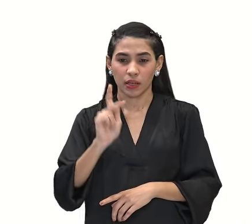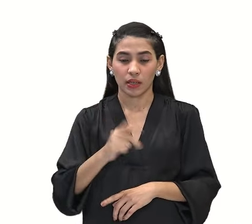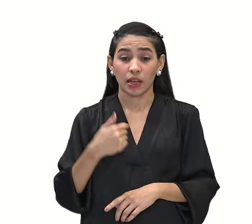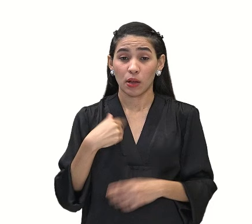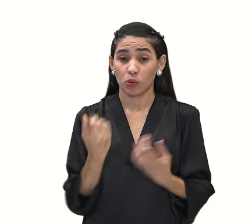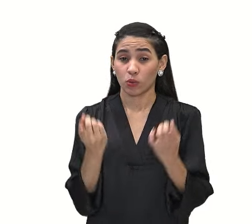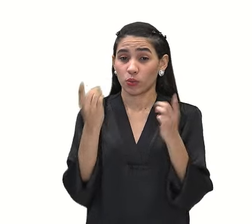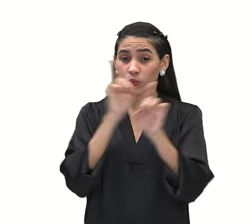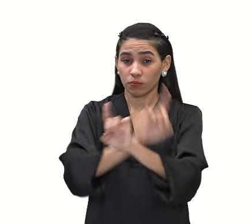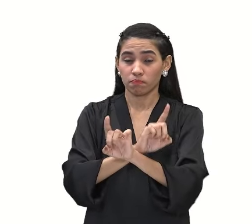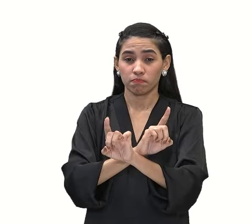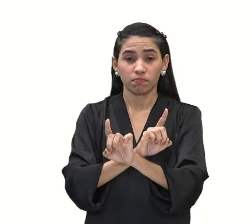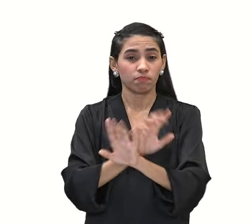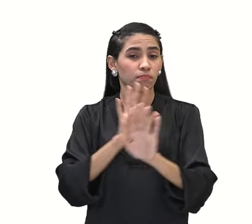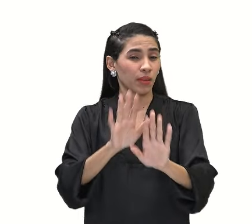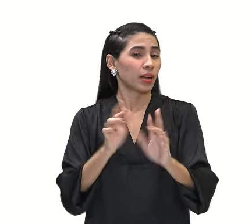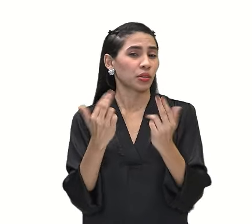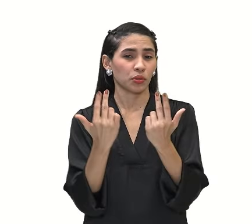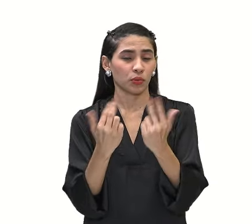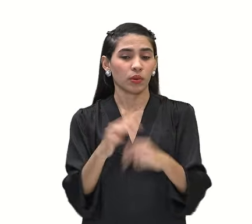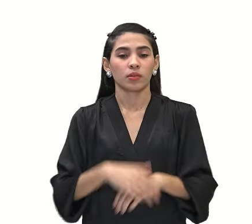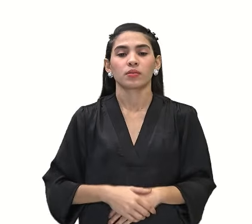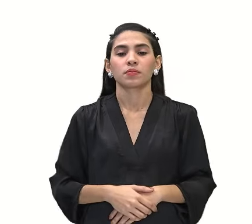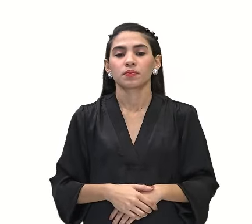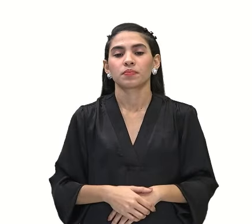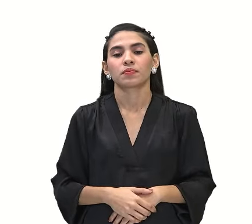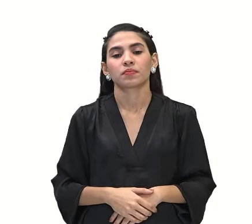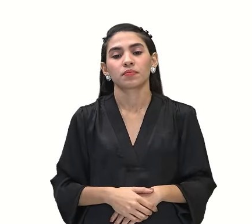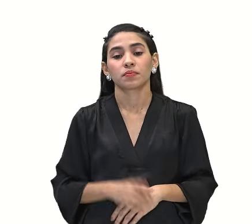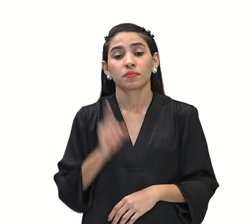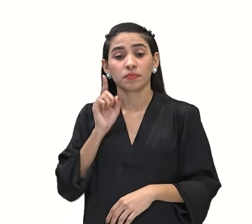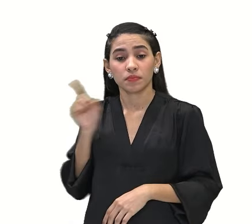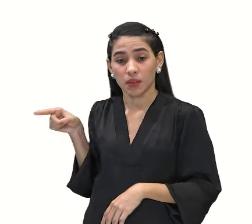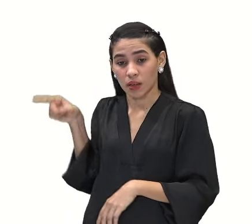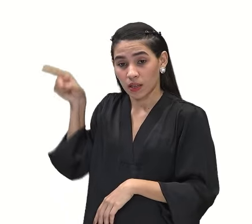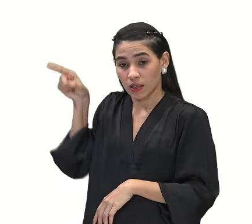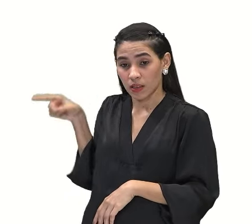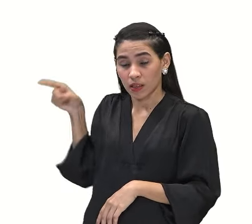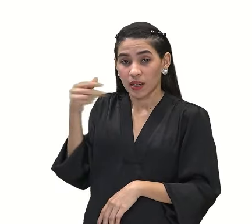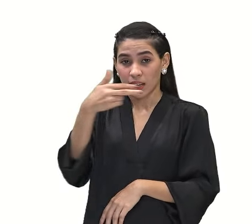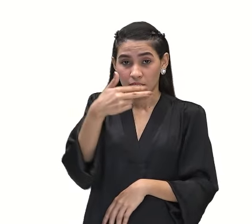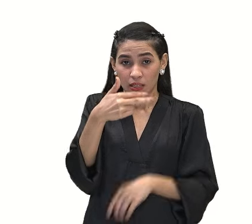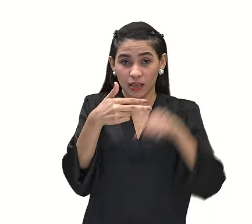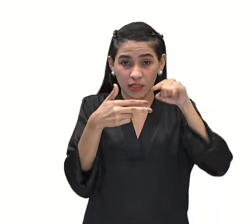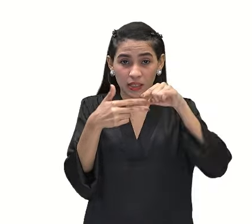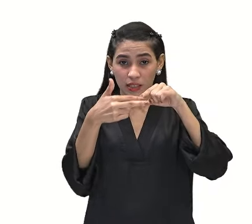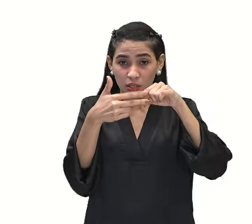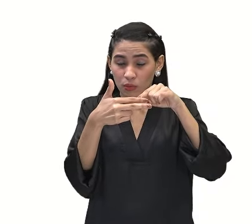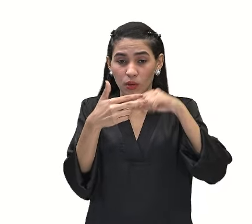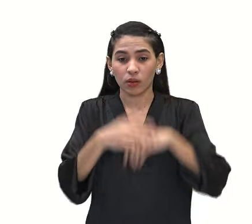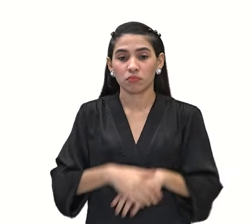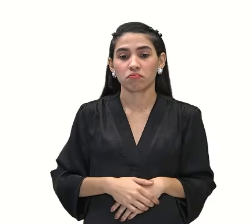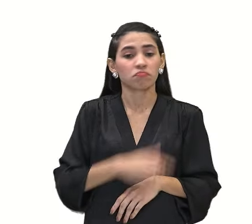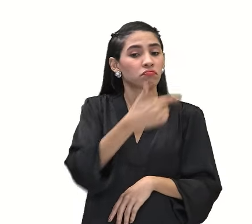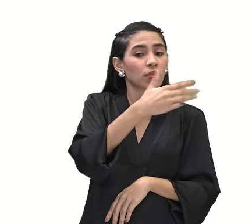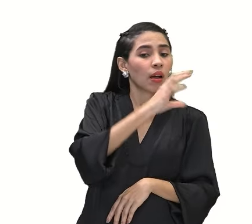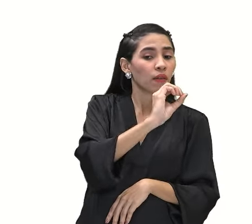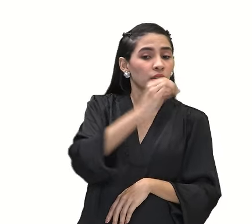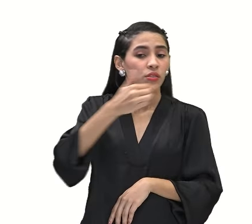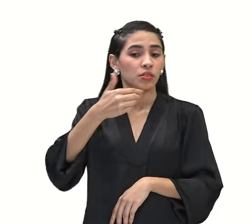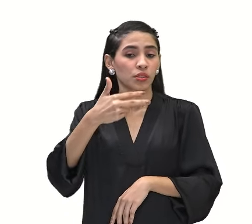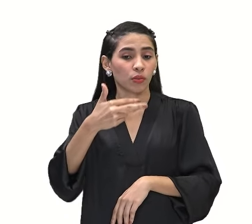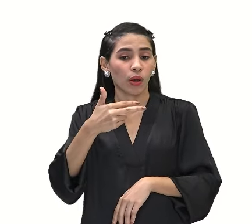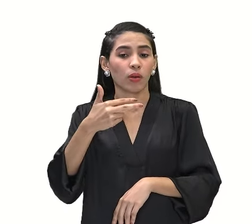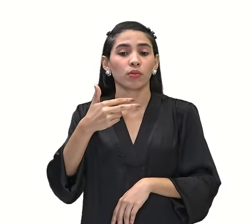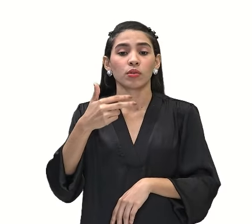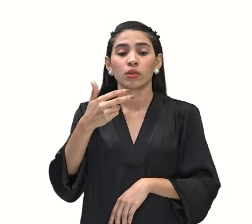inverti a mesma coisa tá aqui que que tá me dizendo que é a mesma coisa aqui olha a igualdade tanto faz eu trabalhar desse jeito aqui 20 =